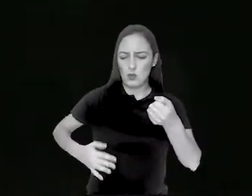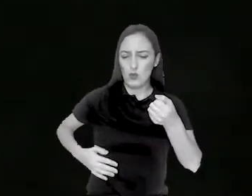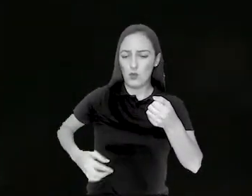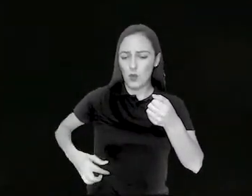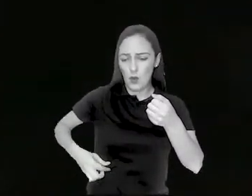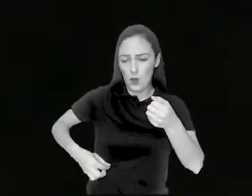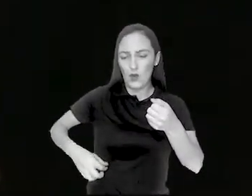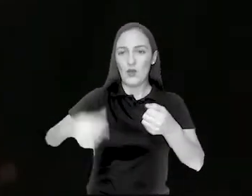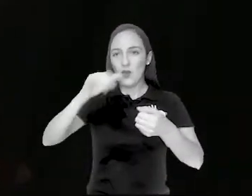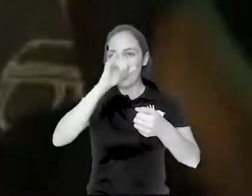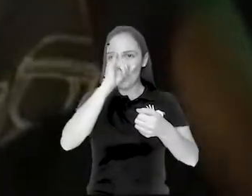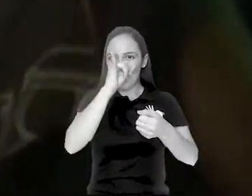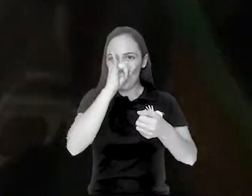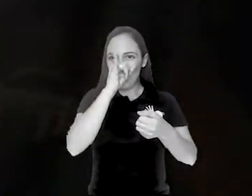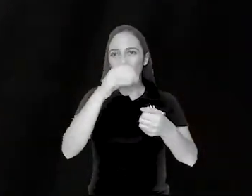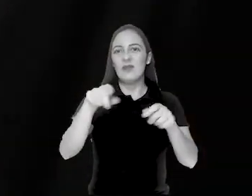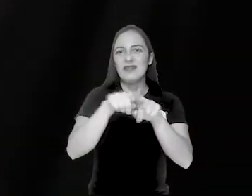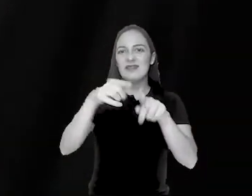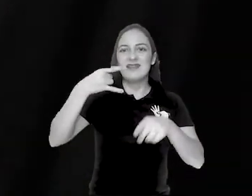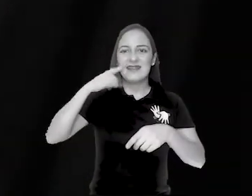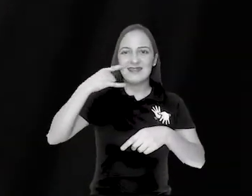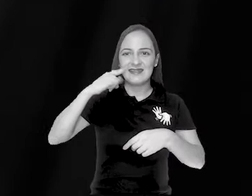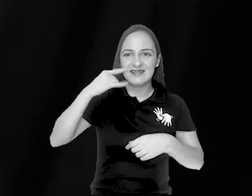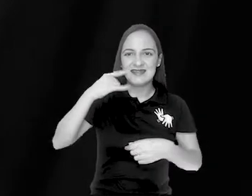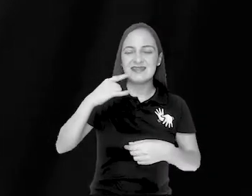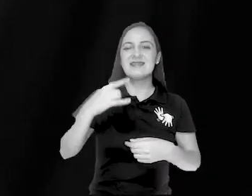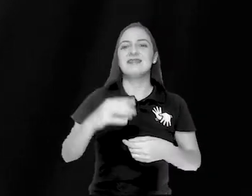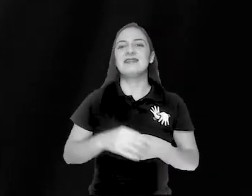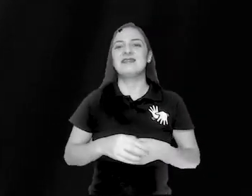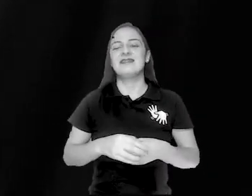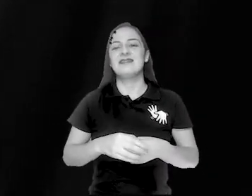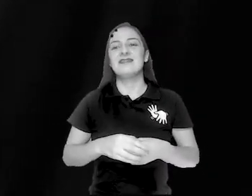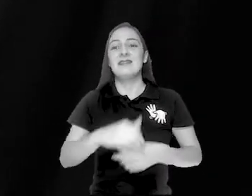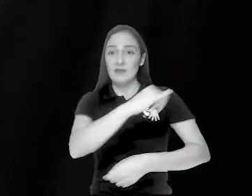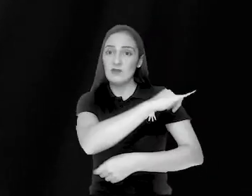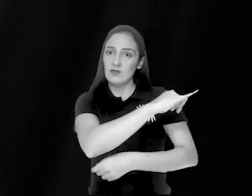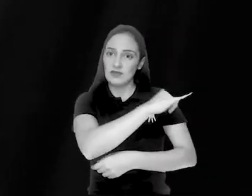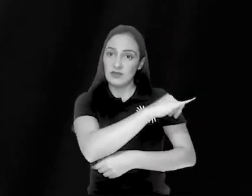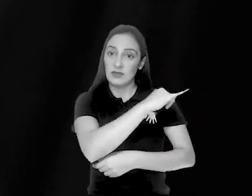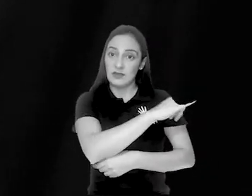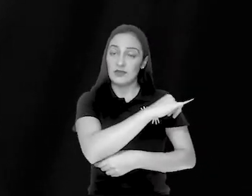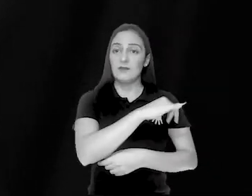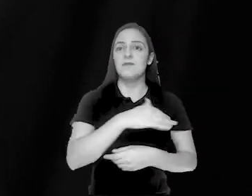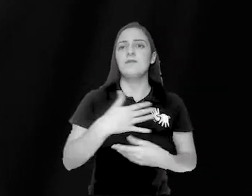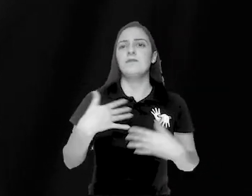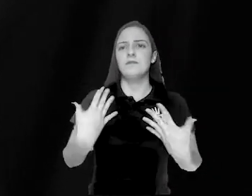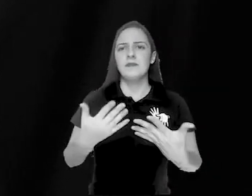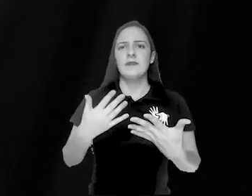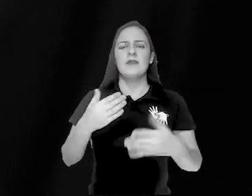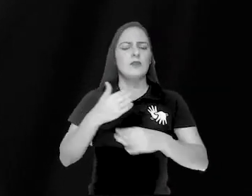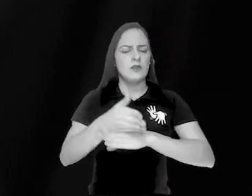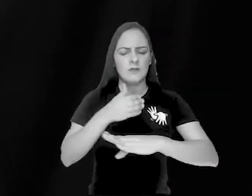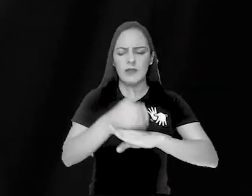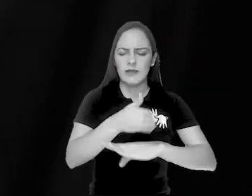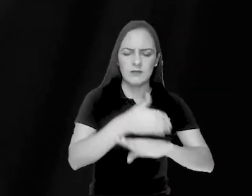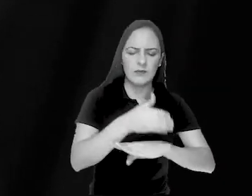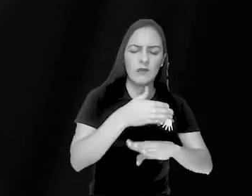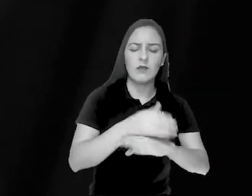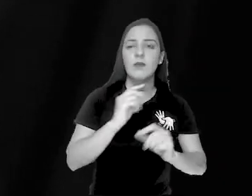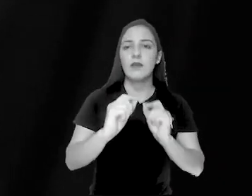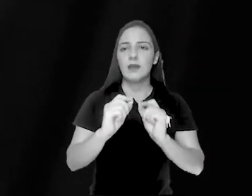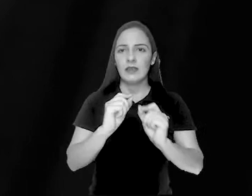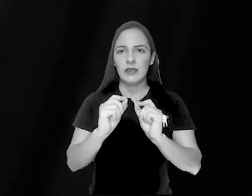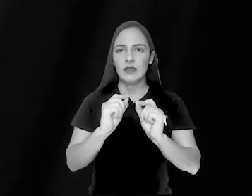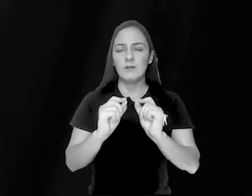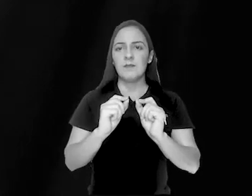Viola de Duas Barras no estado do Rio, região serrana do estado do Rio, né? E todas essas participações, através do já